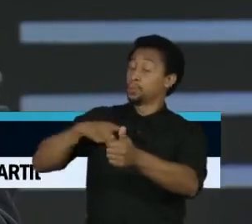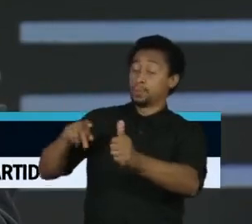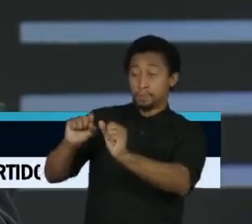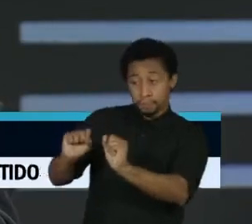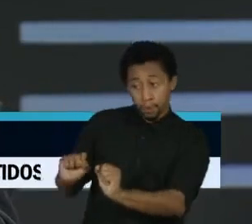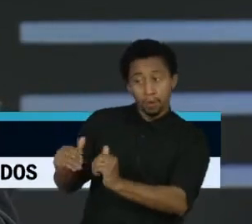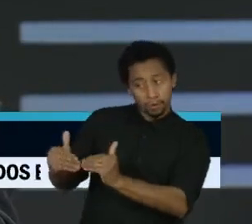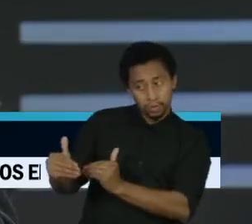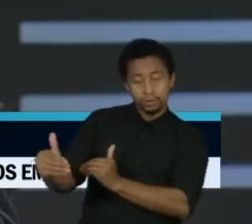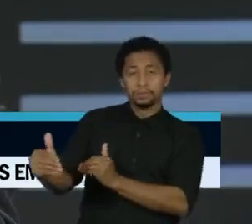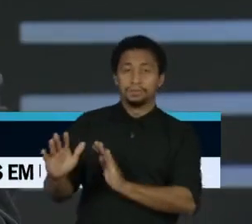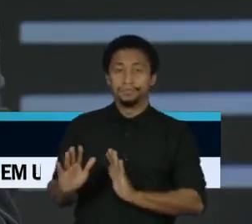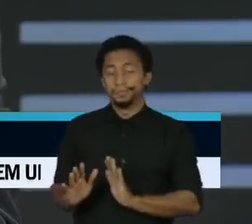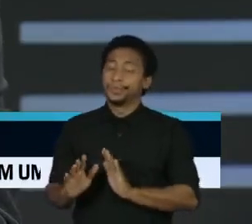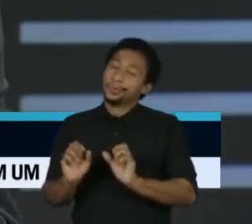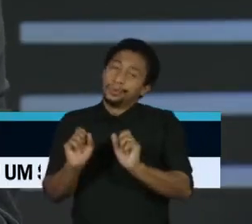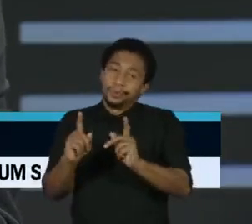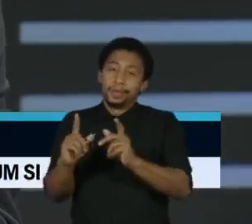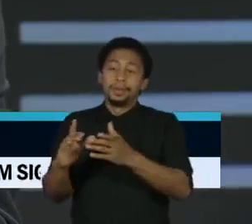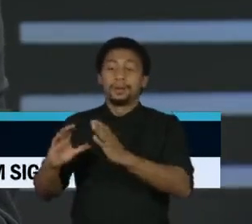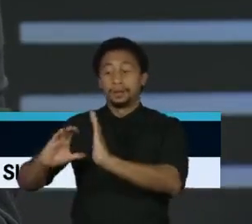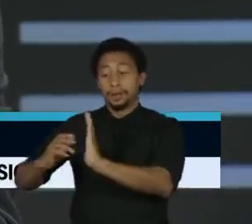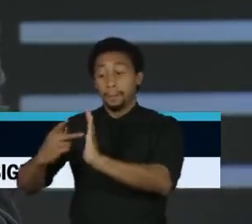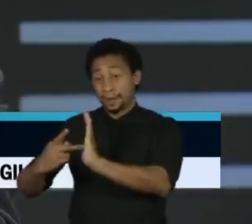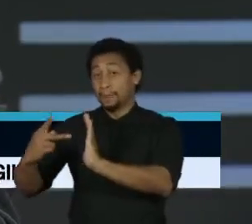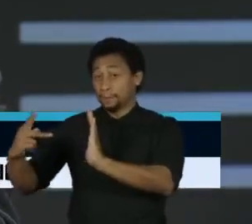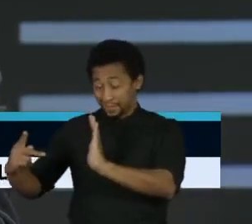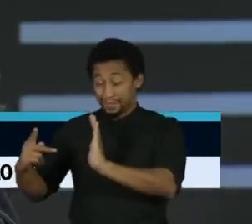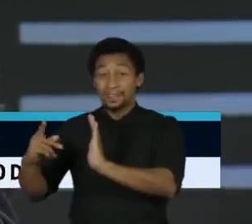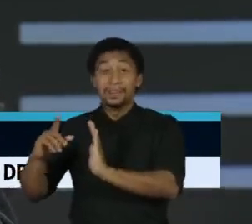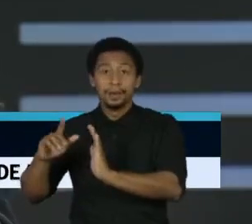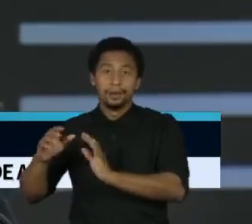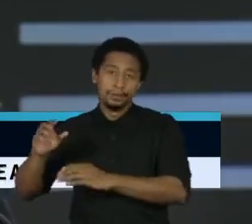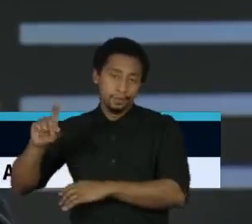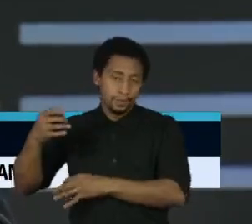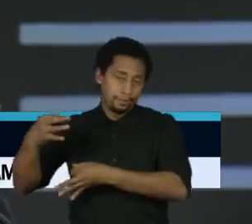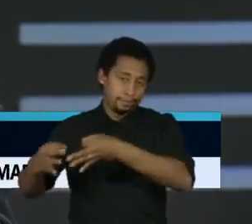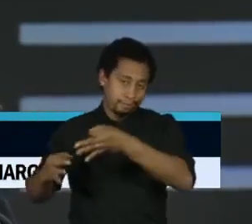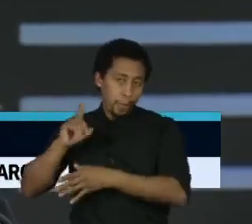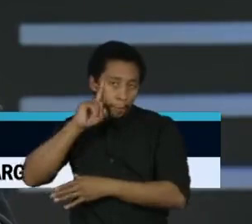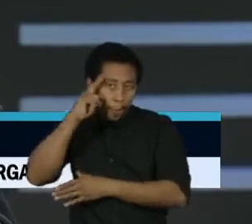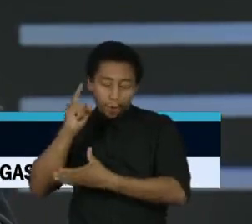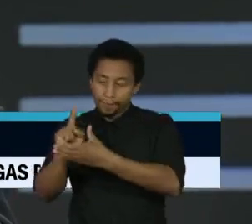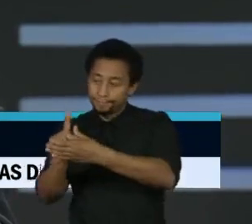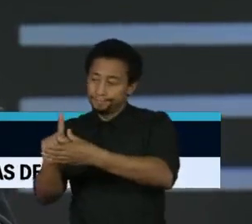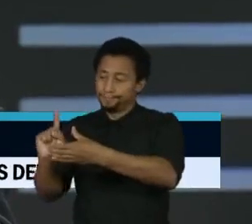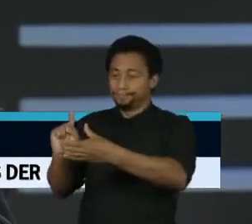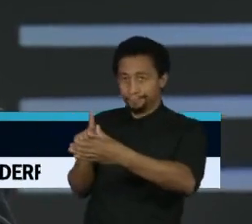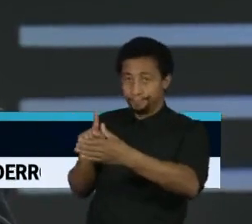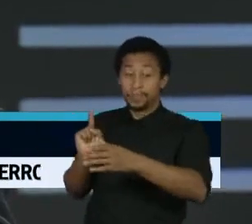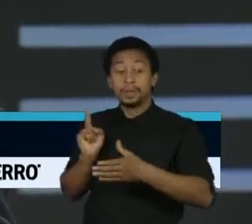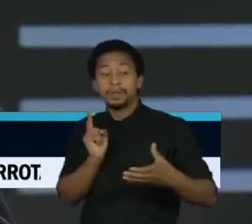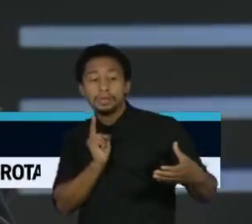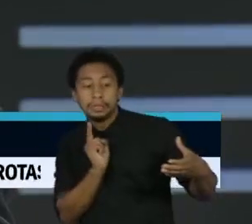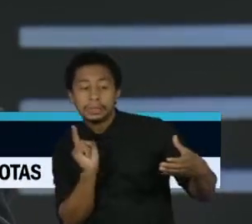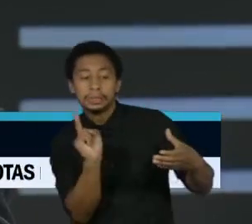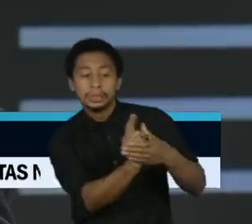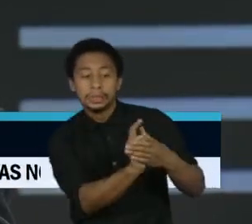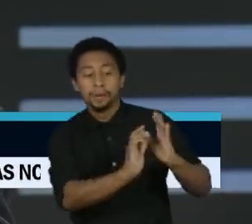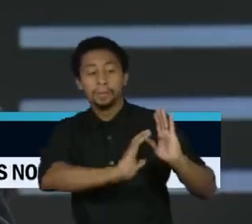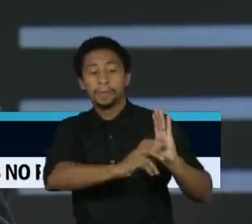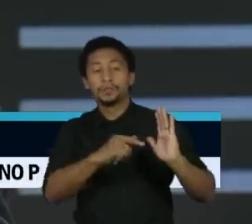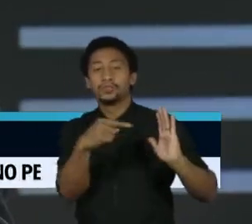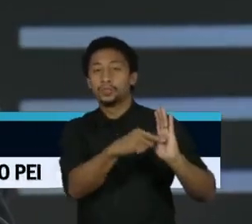passou o tempo o Sérgio moro saiu foi para o União Brasil já foi para o União Brasil o muro com a determinação de que ele não poderia ser candidato